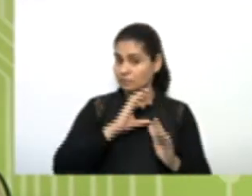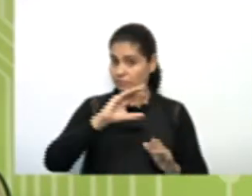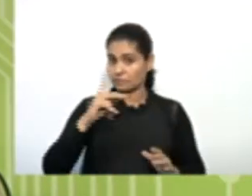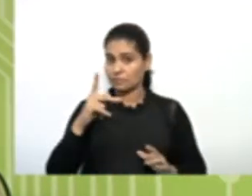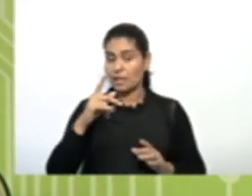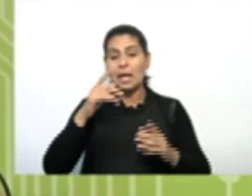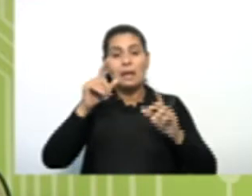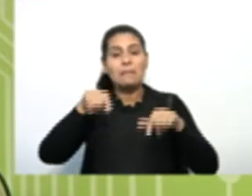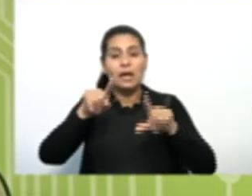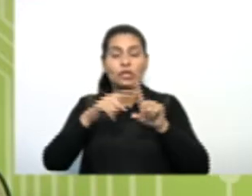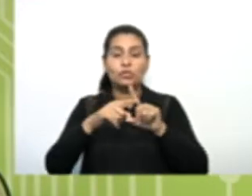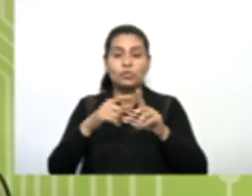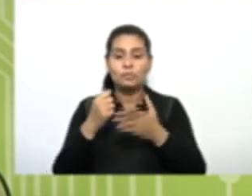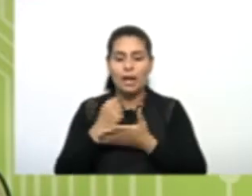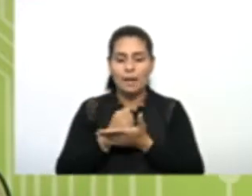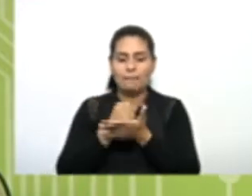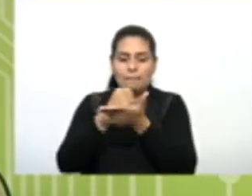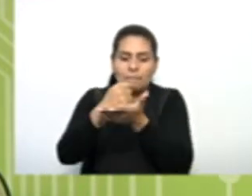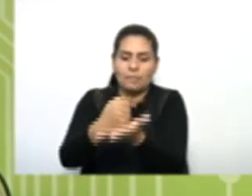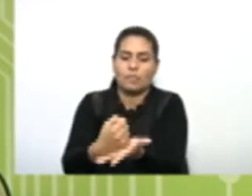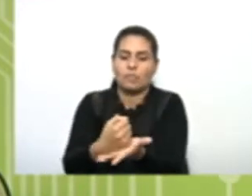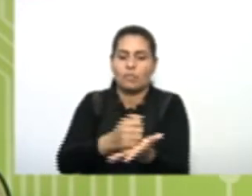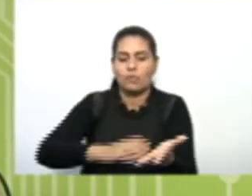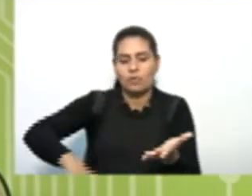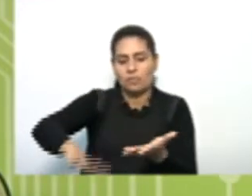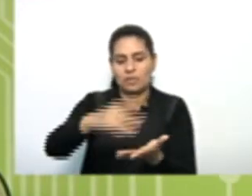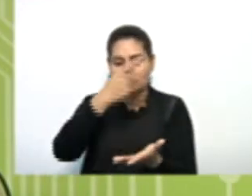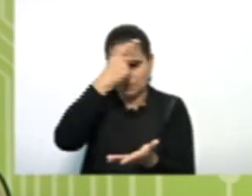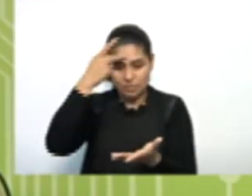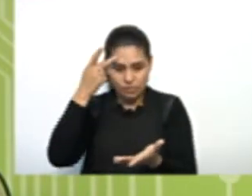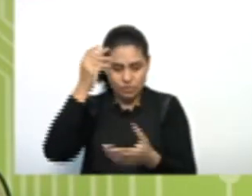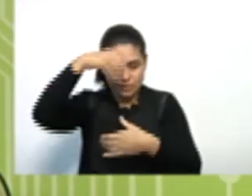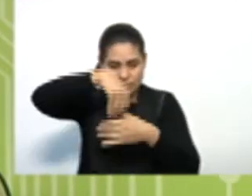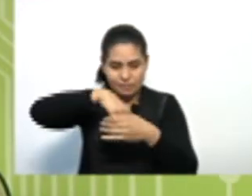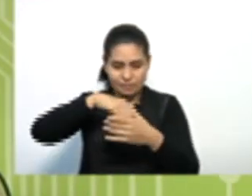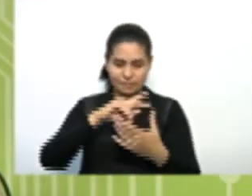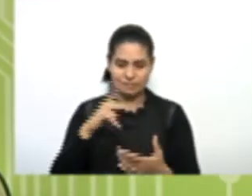ele é para dar suporte para o seu cooperado.